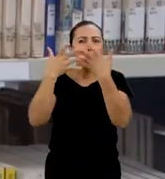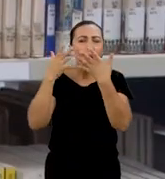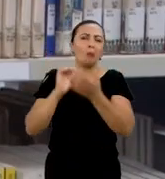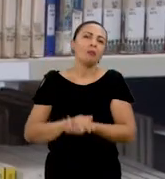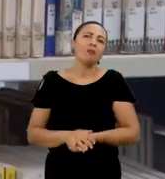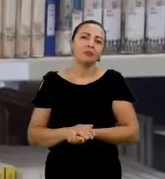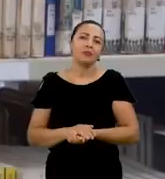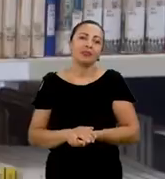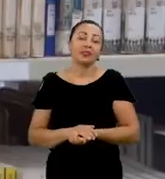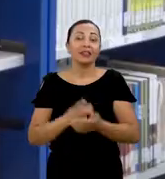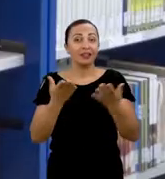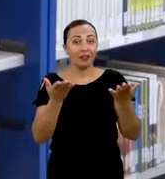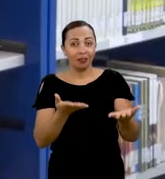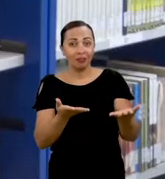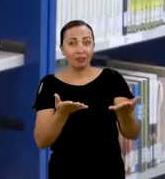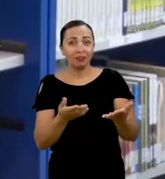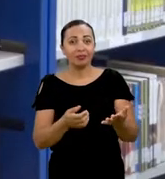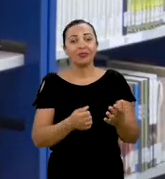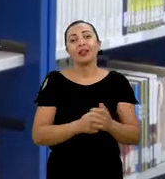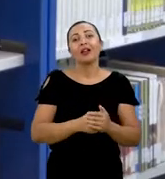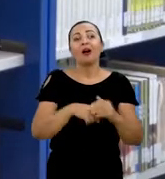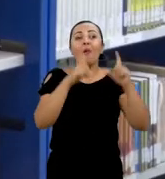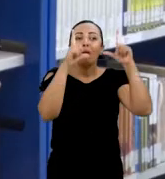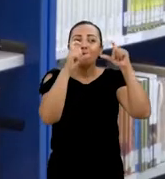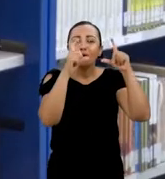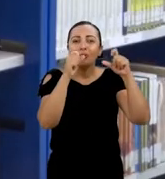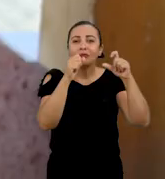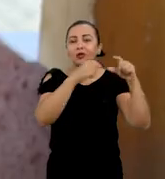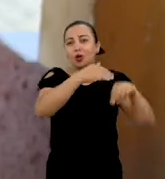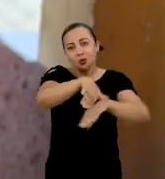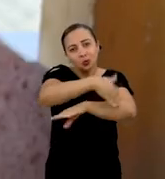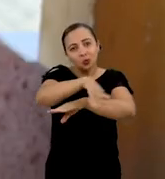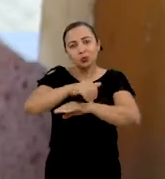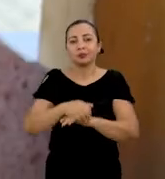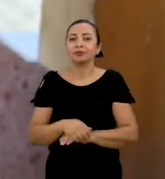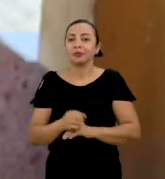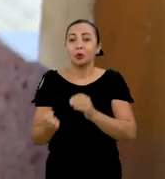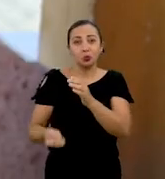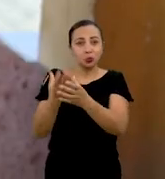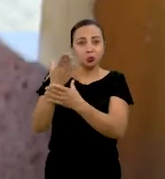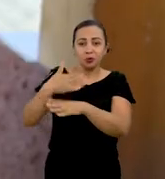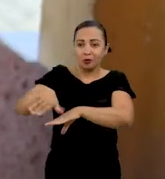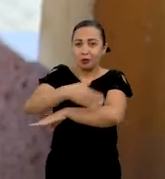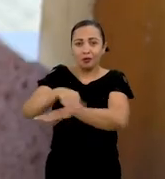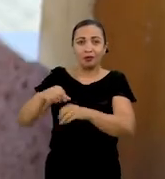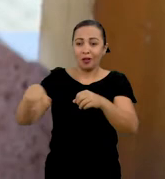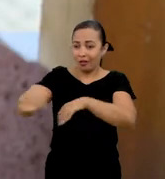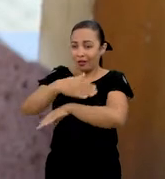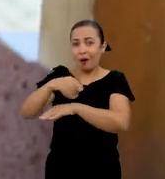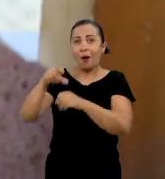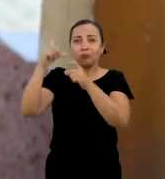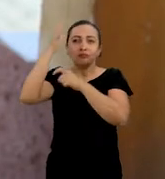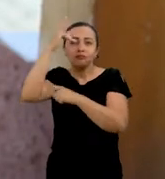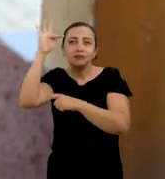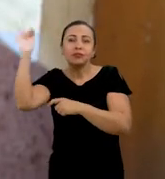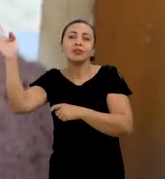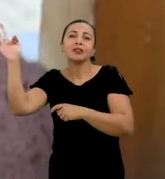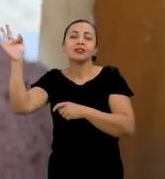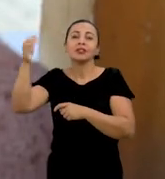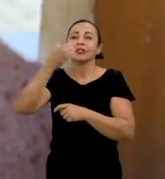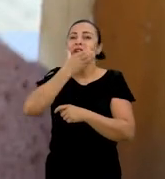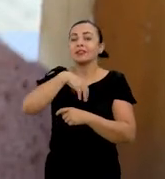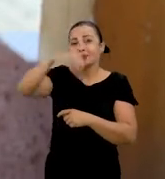está invisibilizar que é o caso do lambe-lambe tu já fotografia na França ela vem para o Brasil